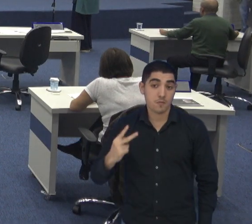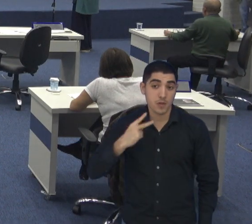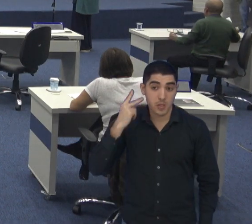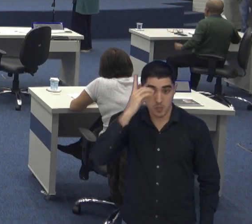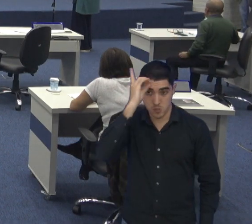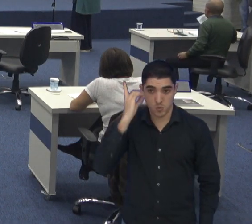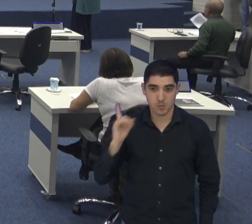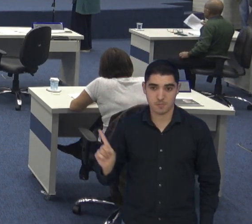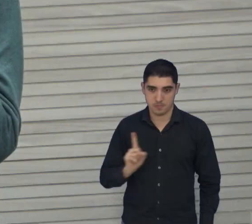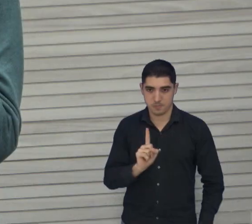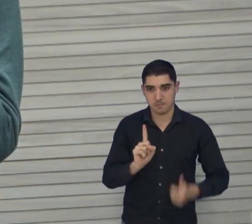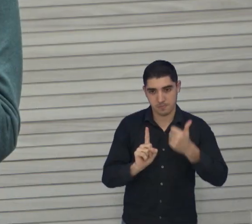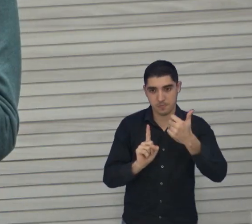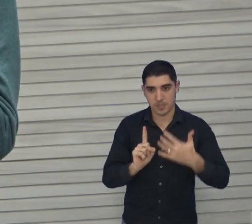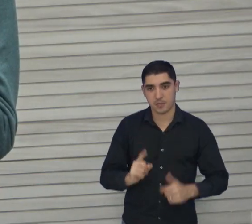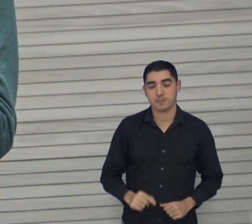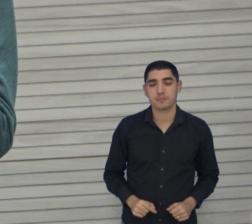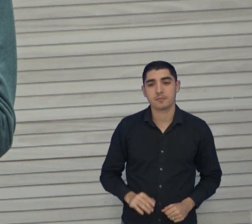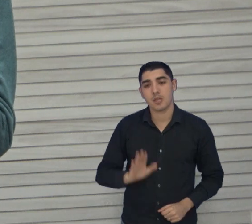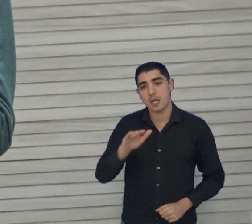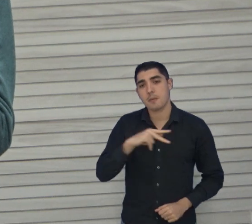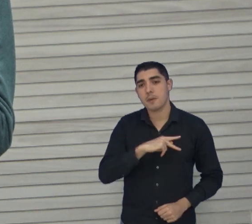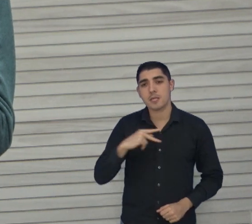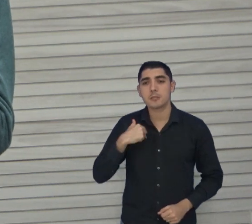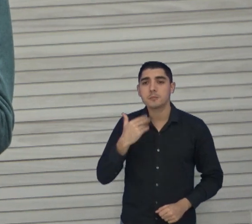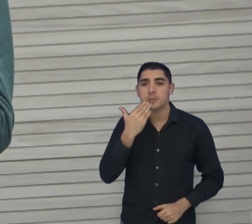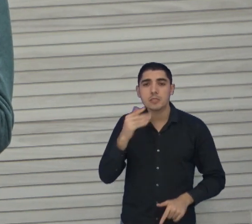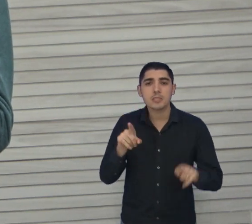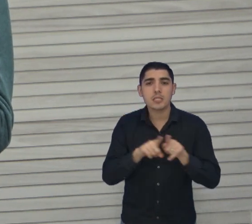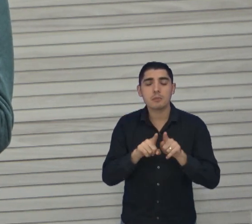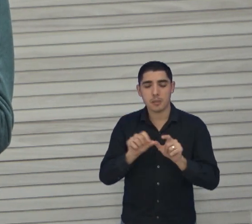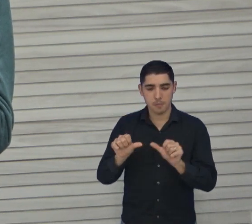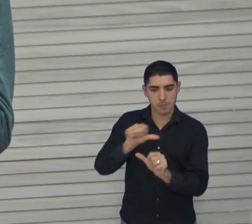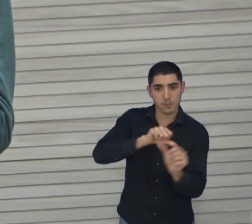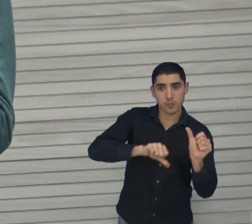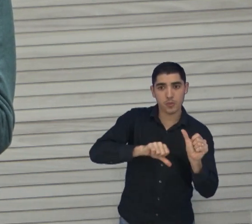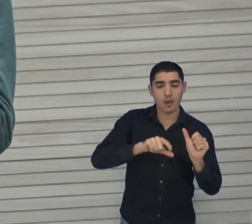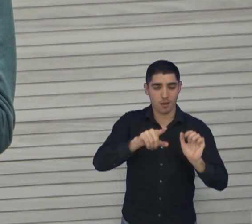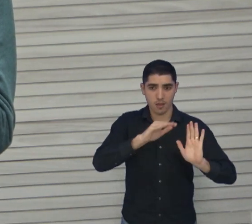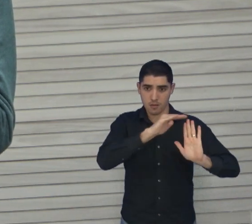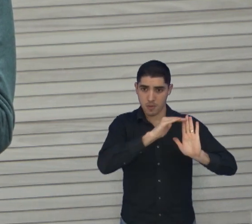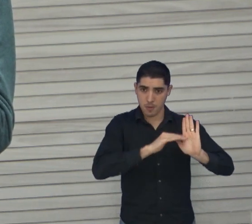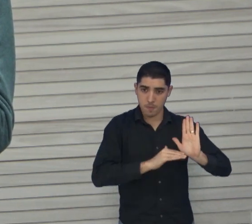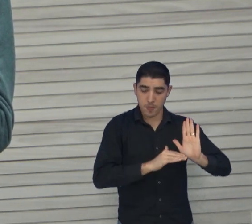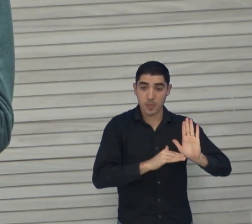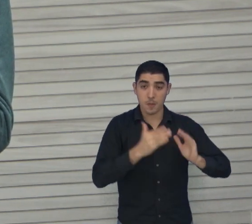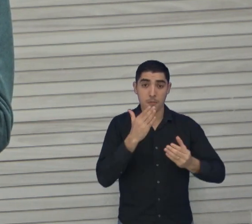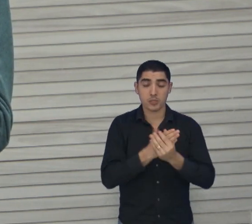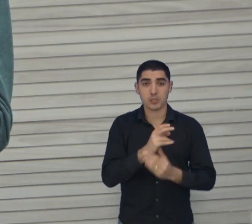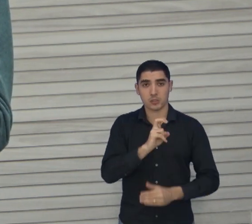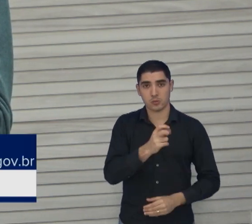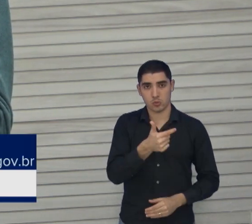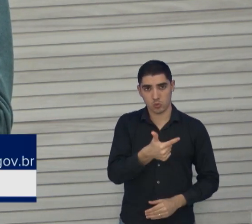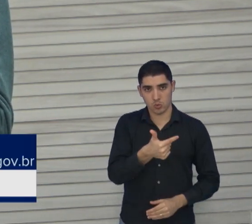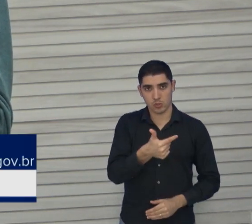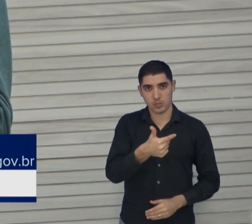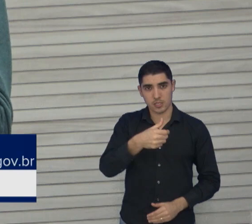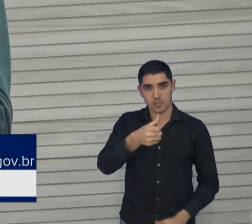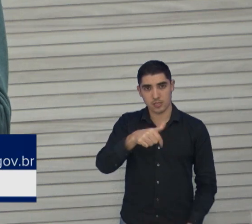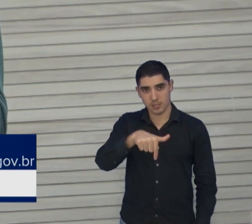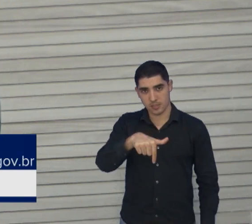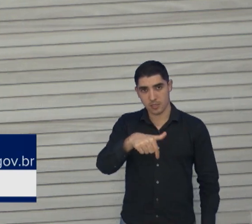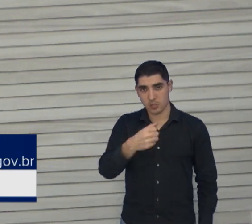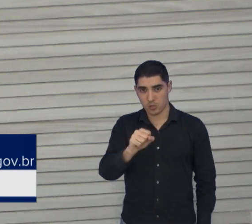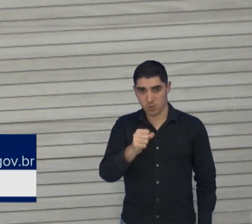Dulce Rita. Senhor presidente, eu queria pedir inversão de pauta com referência ao processo 5278, de